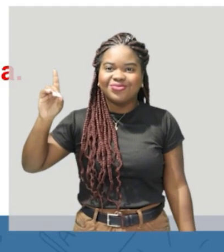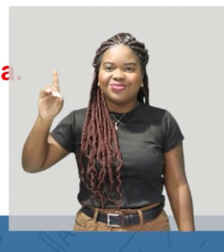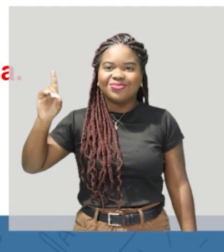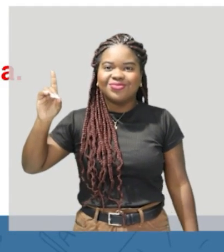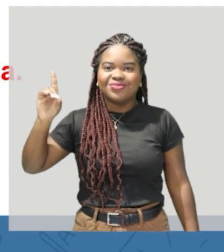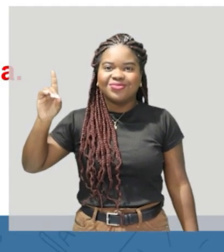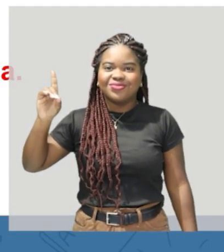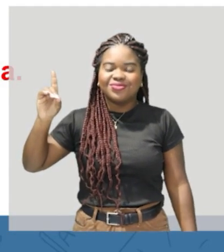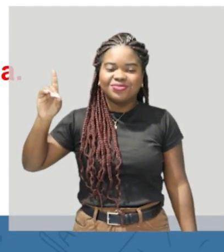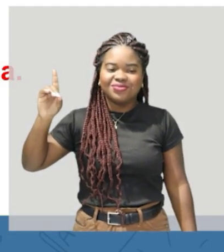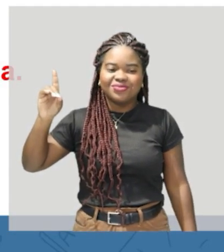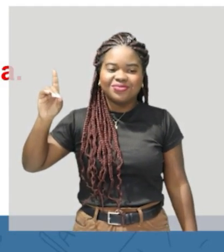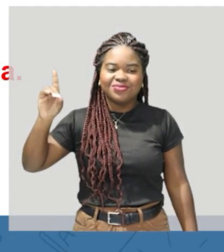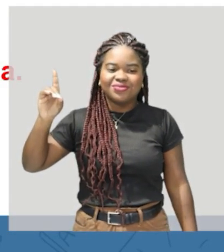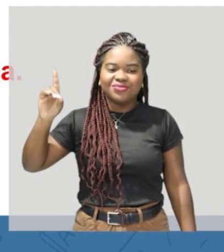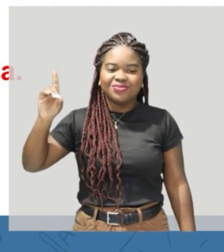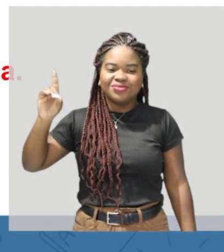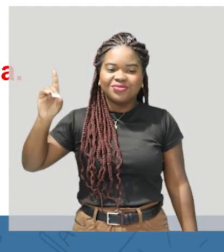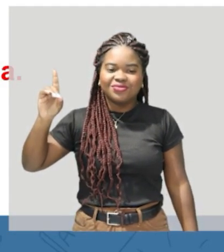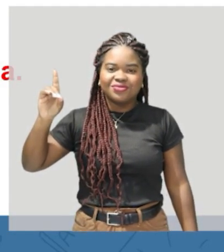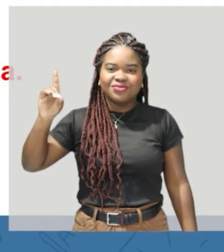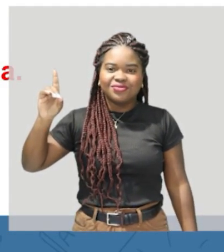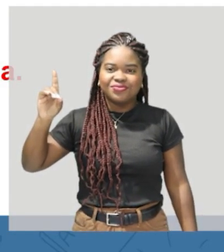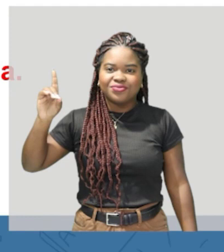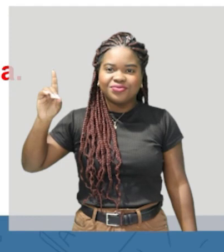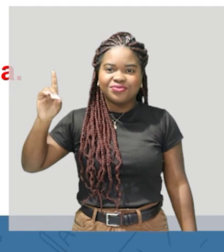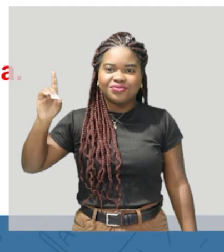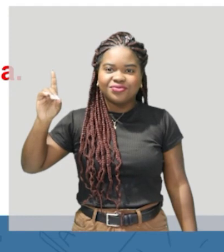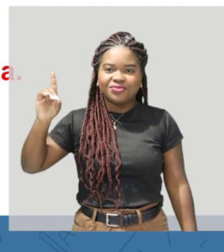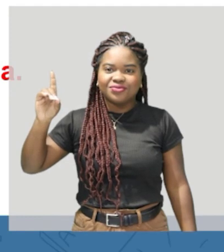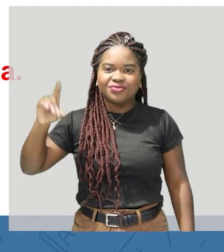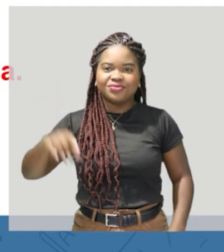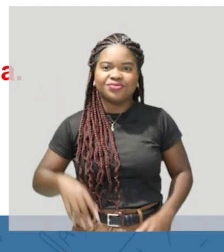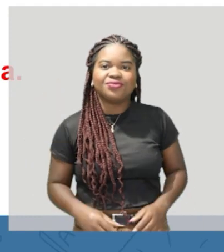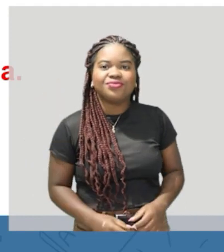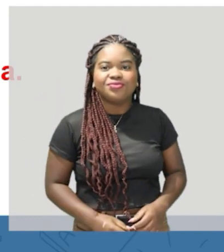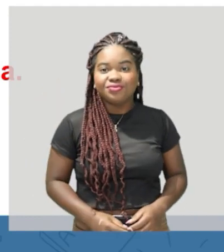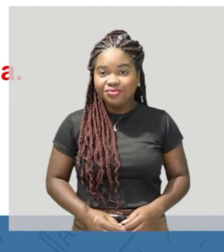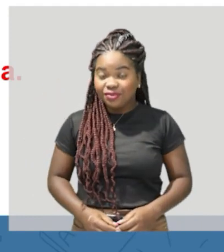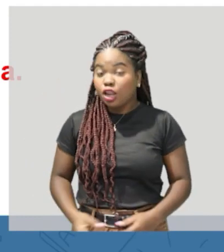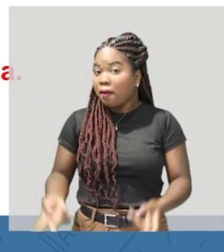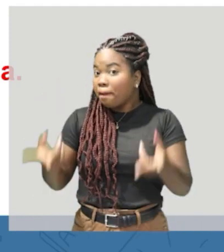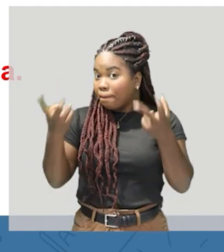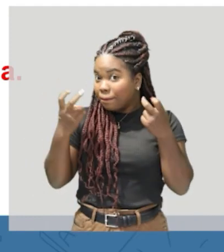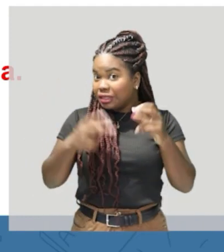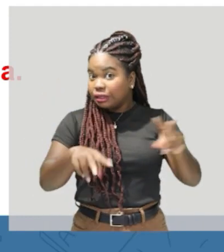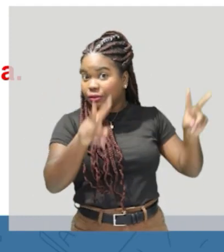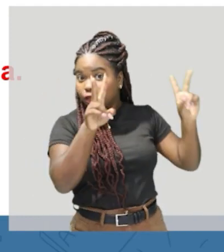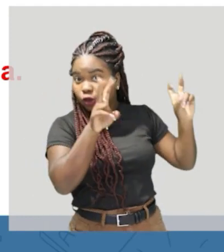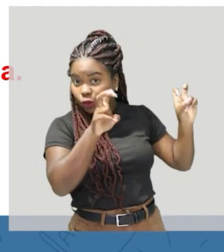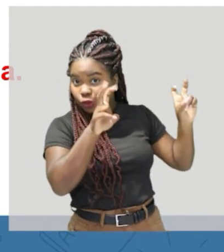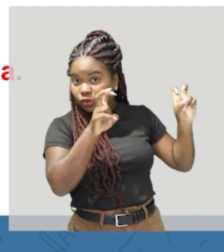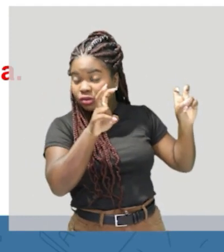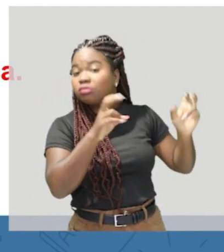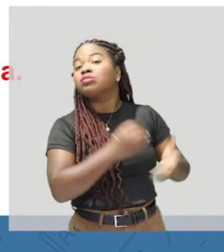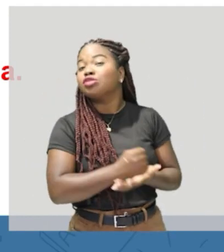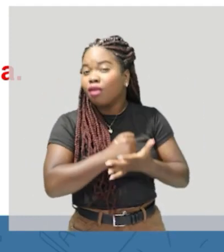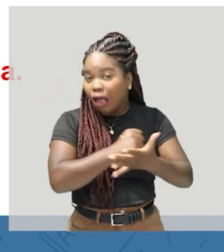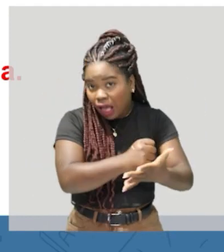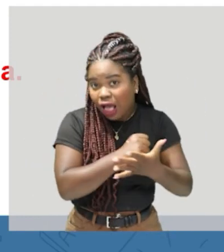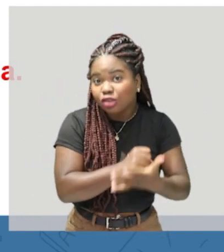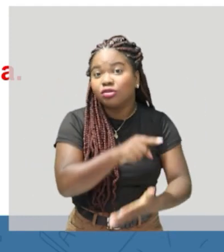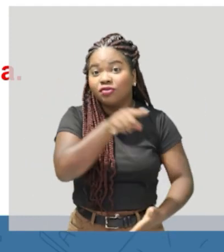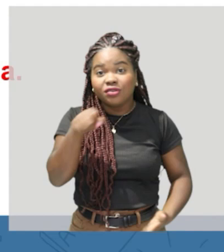essa produção de anticorpos para combater a nicotina. Percebe que o título te deu a pista